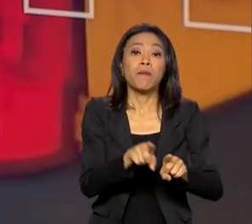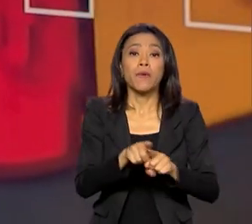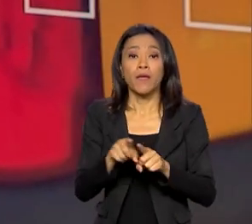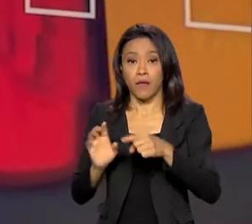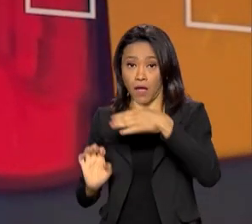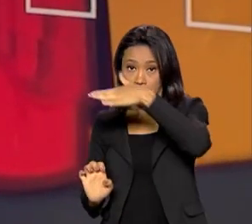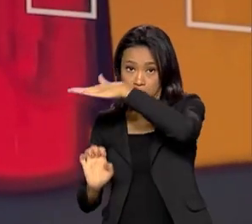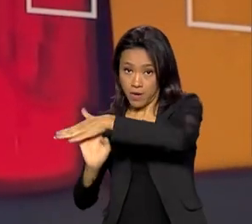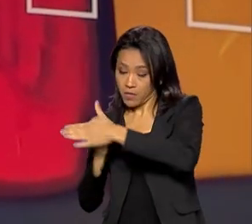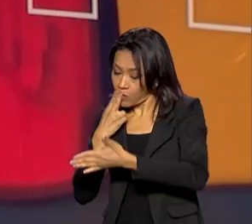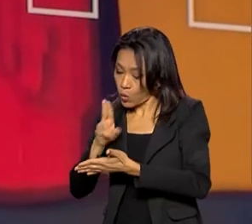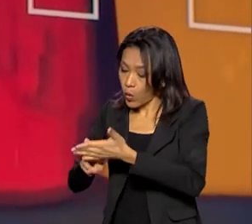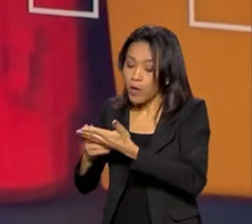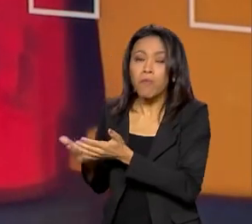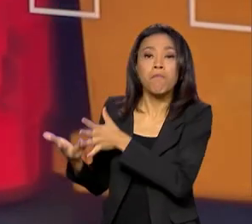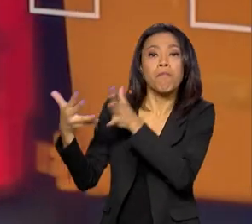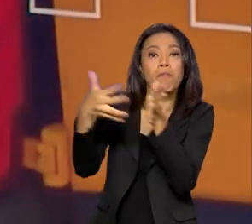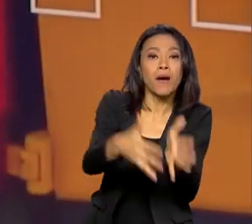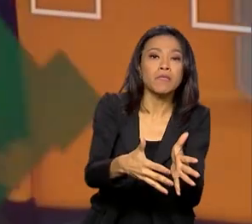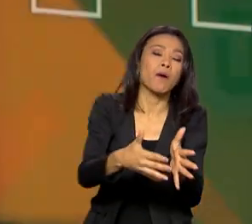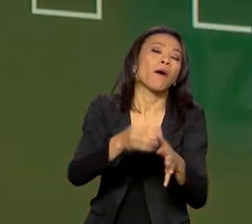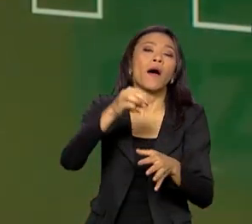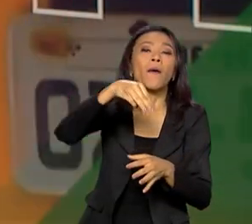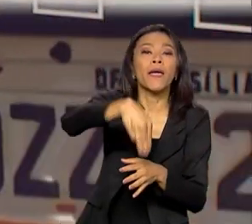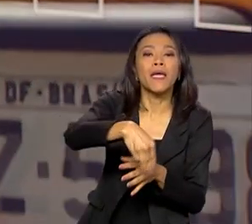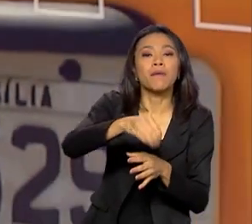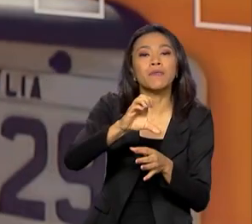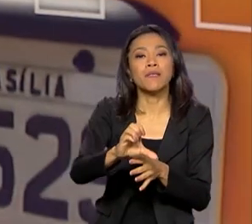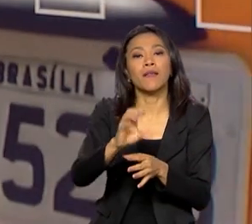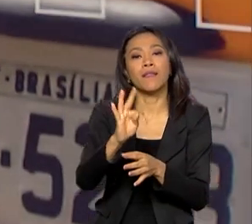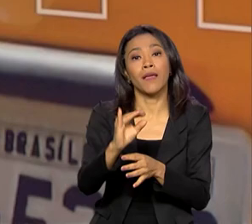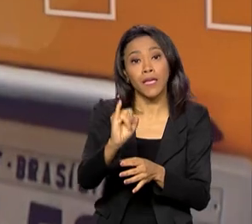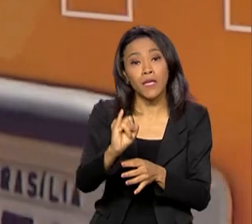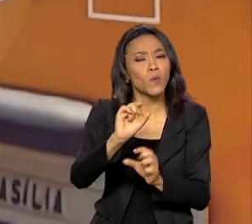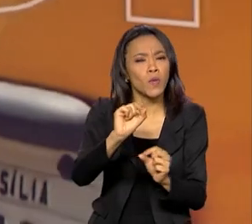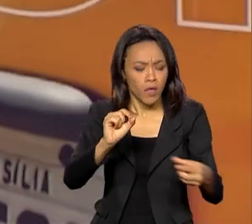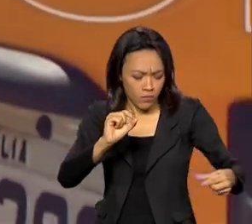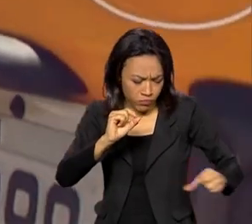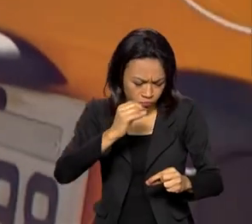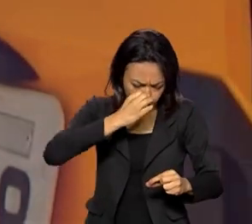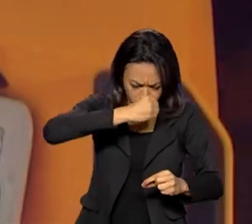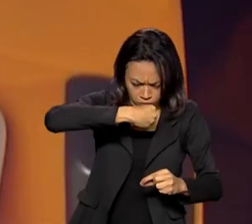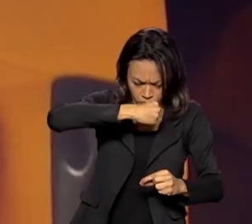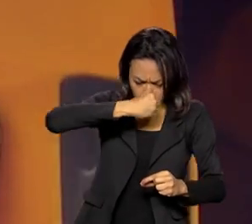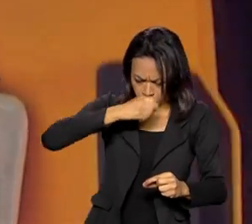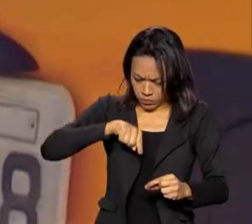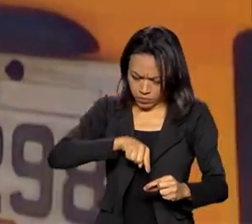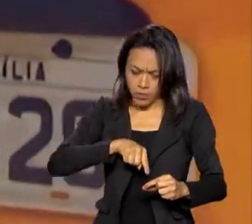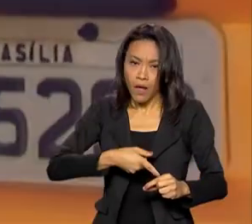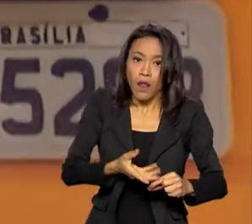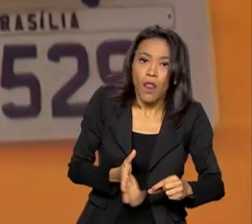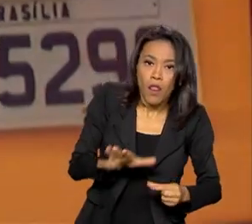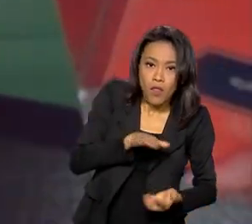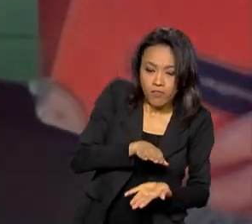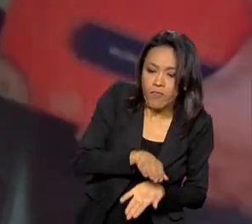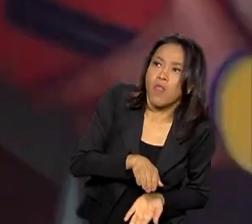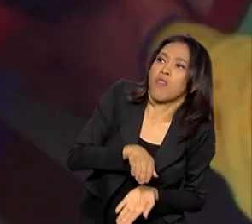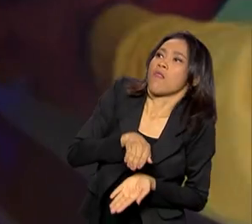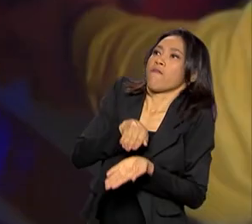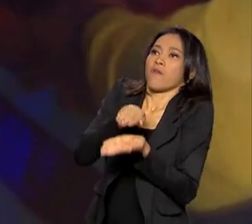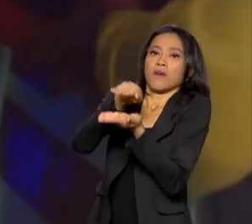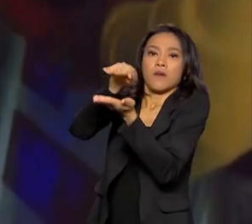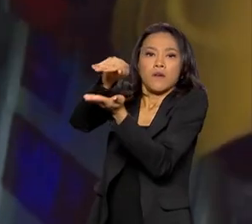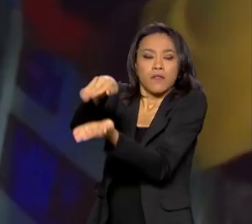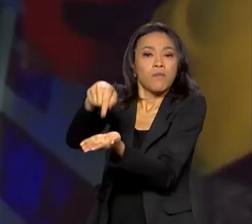Correios em ajuda ao MCTI no transporte de material biológico para o desenvolvimento da vacina